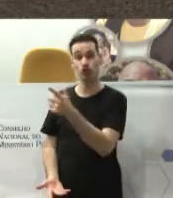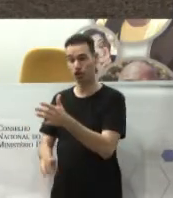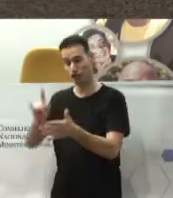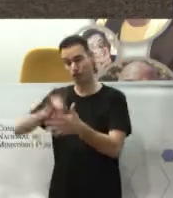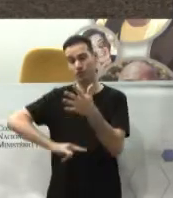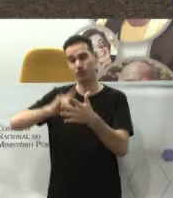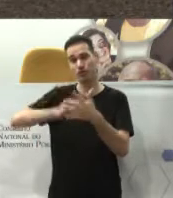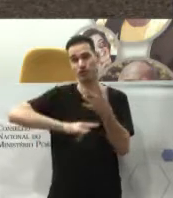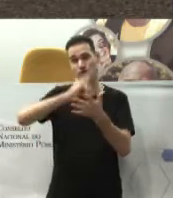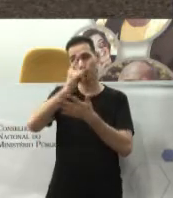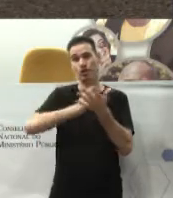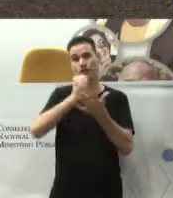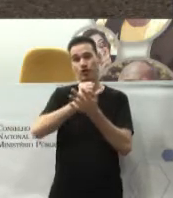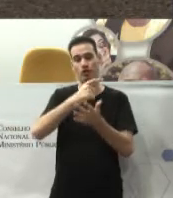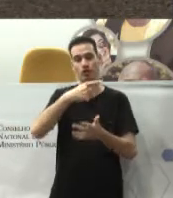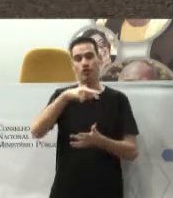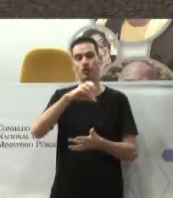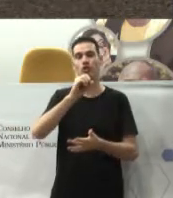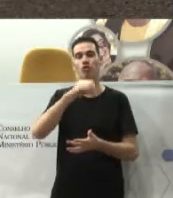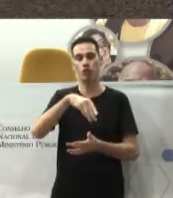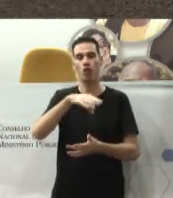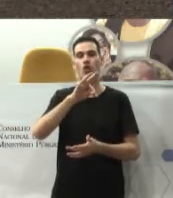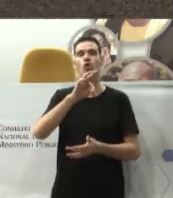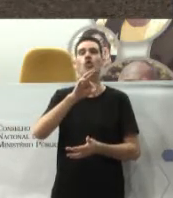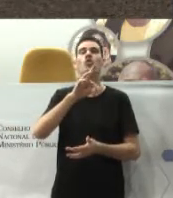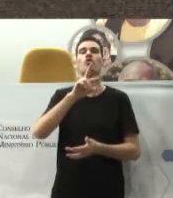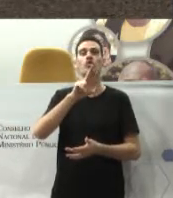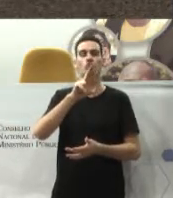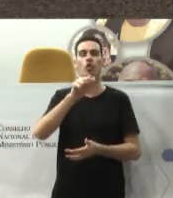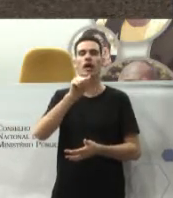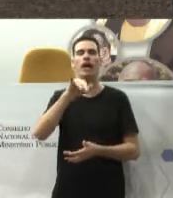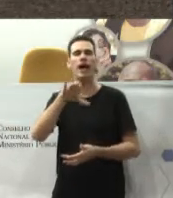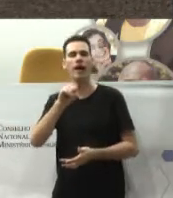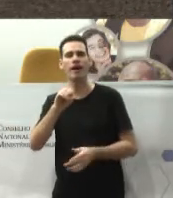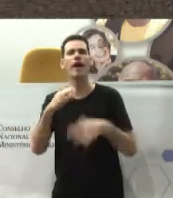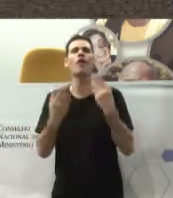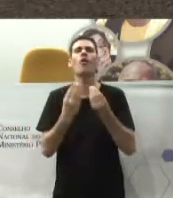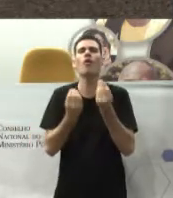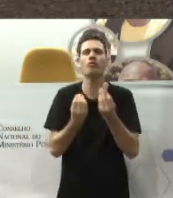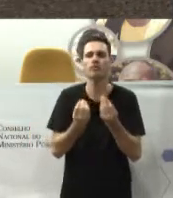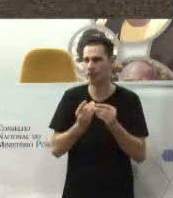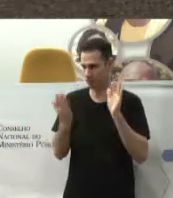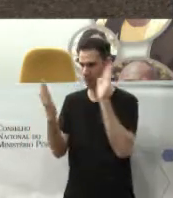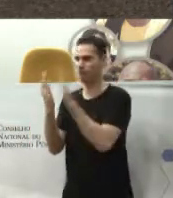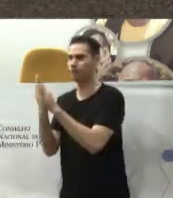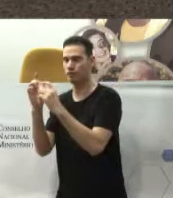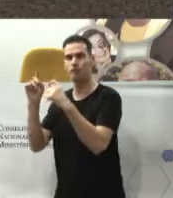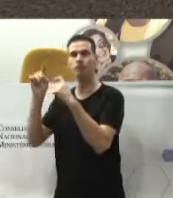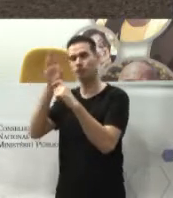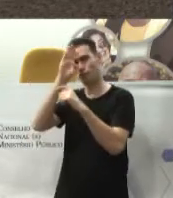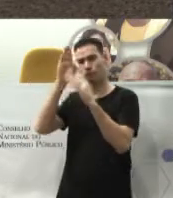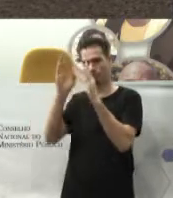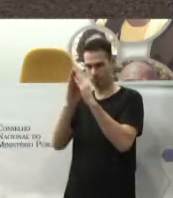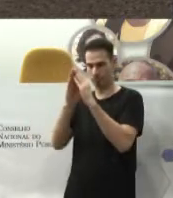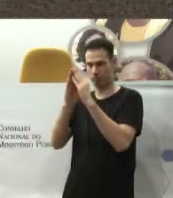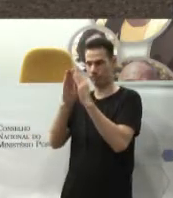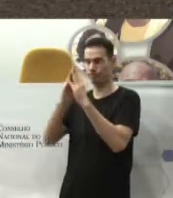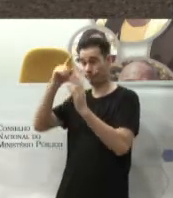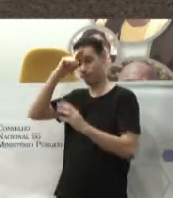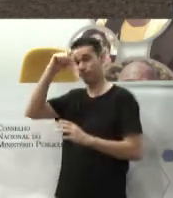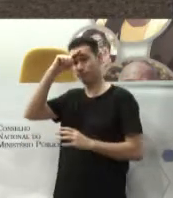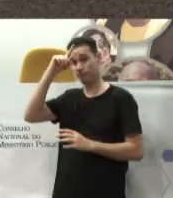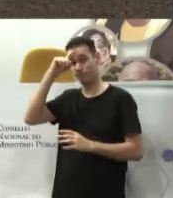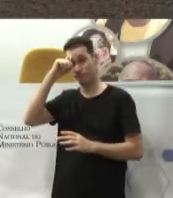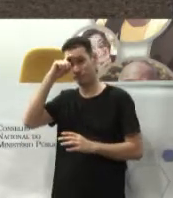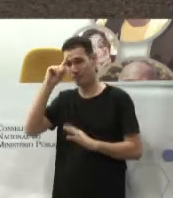Essas pessoas iam para o hospital, recebiam indicação cirúrgica, e voltavam para casa com papel. E